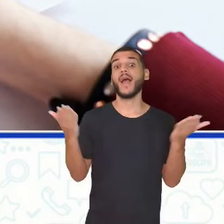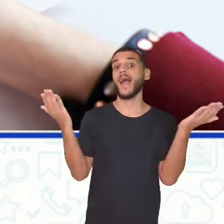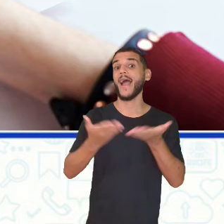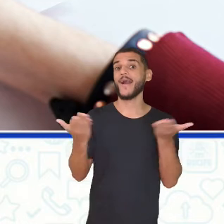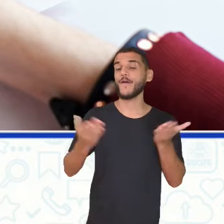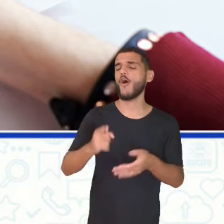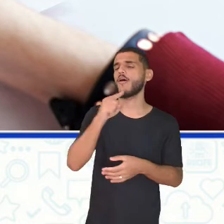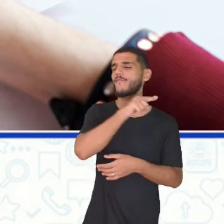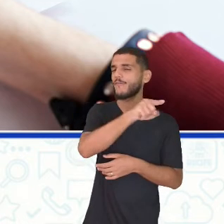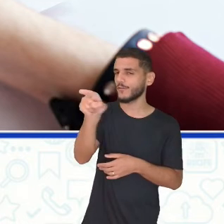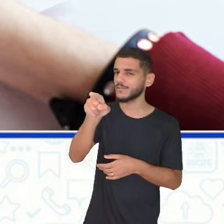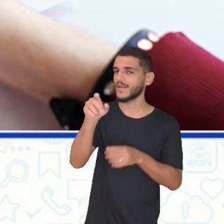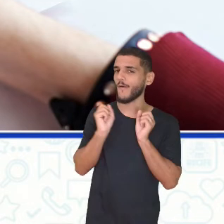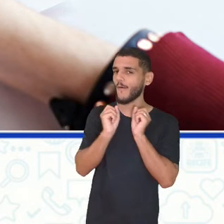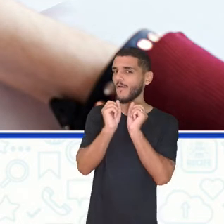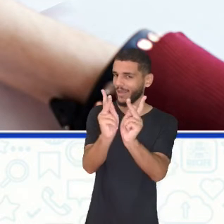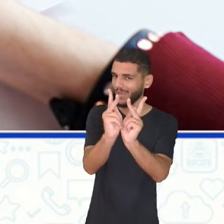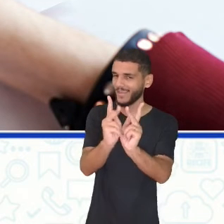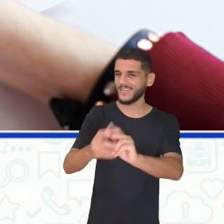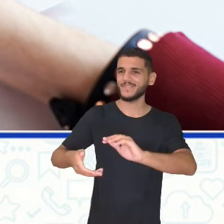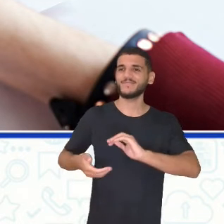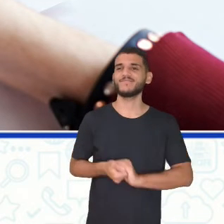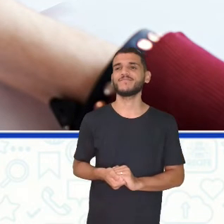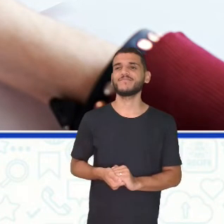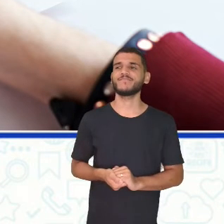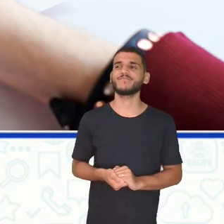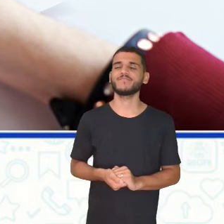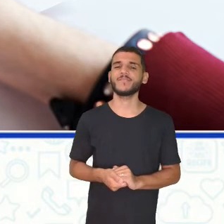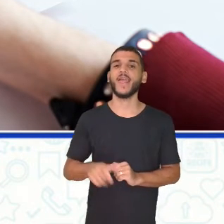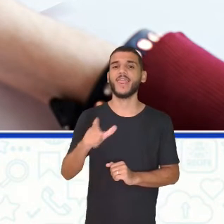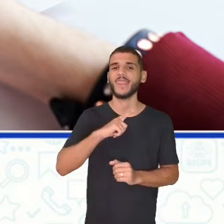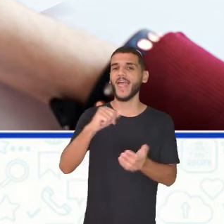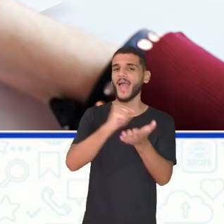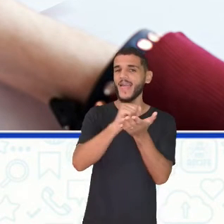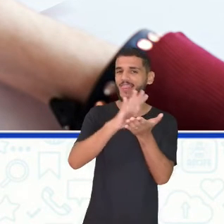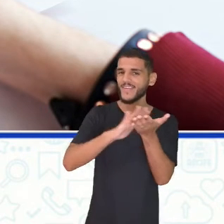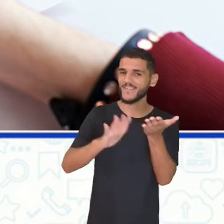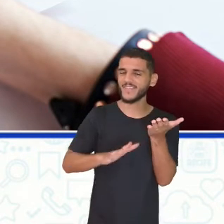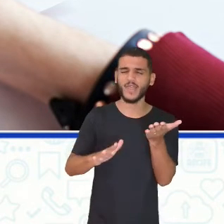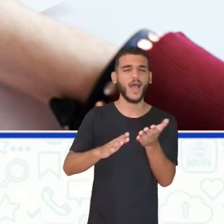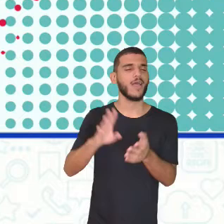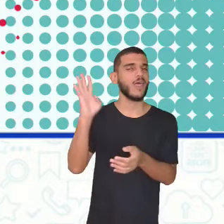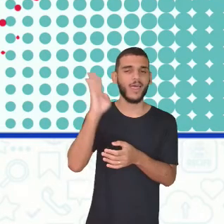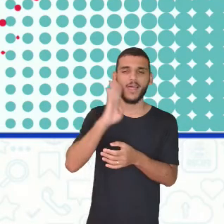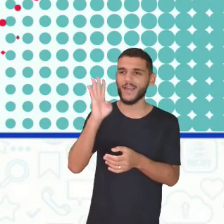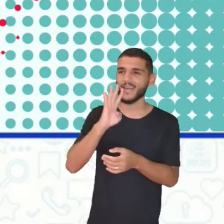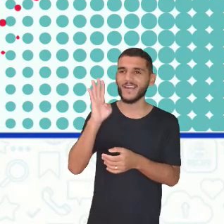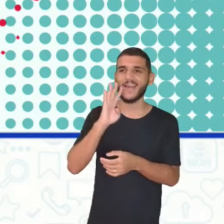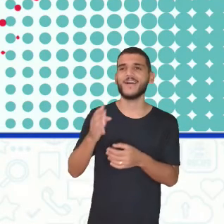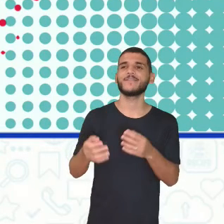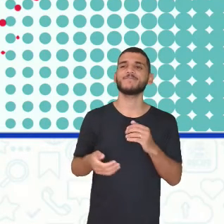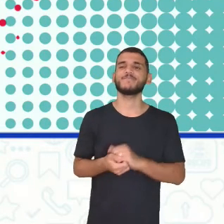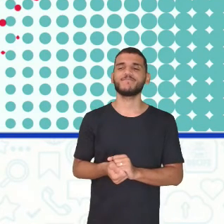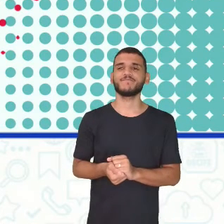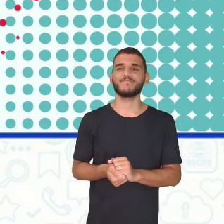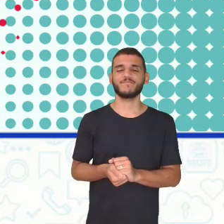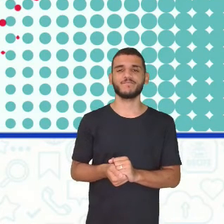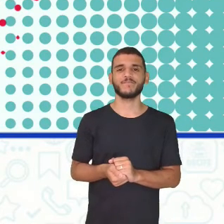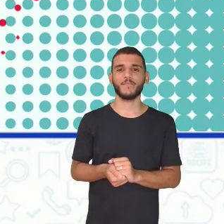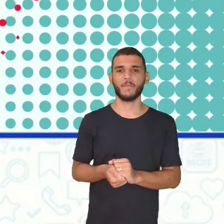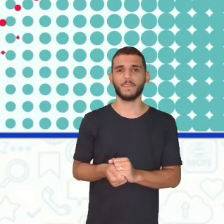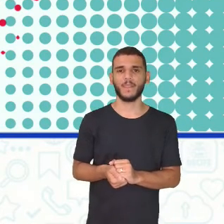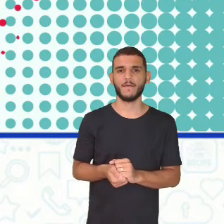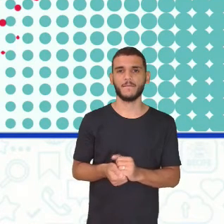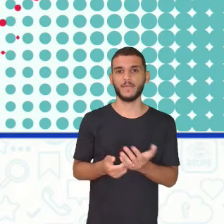Agora é com vocês. Vocês têm aí uma atividade legal para fazer. Indique